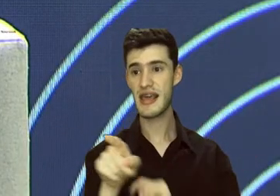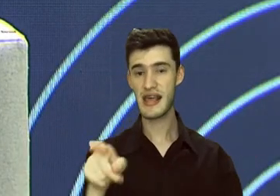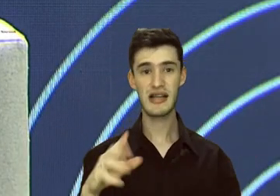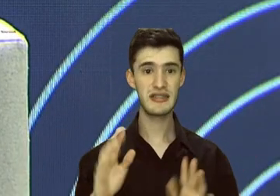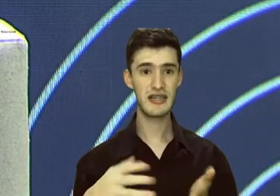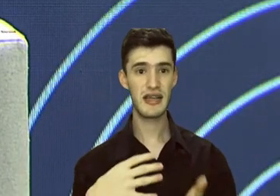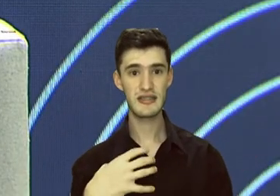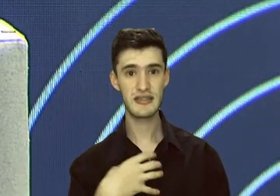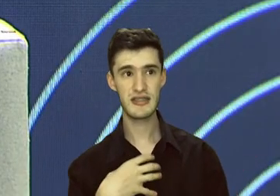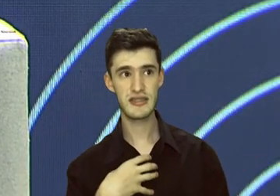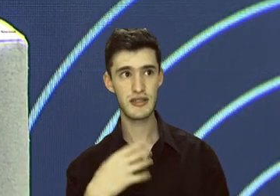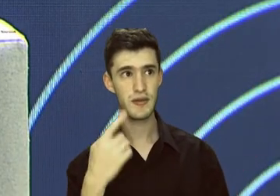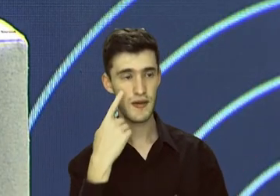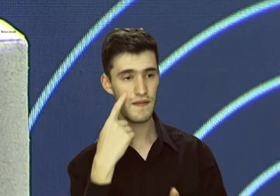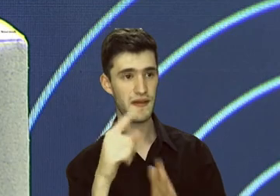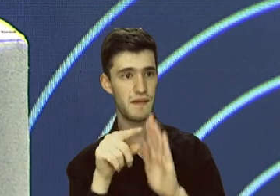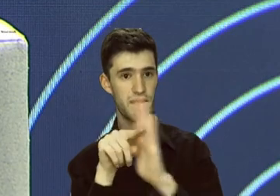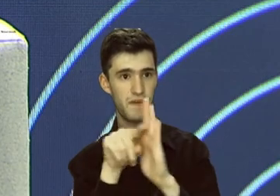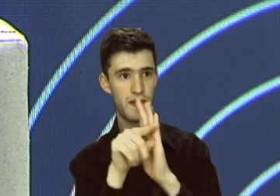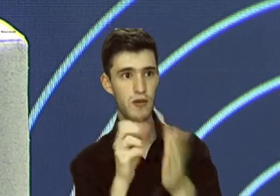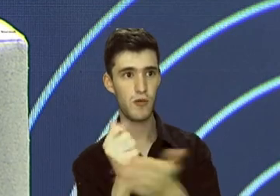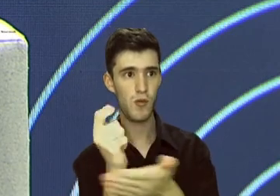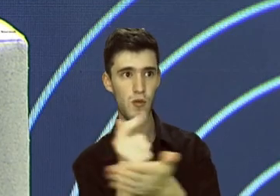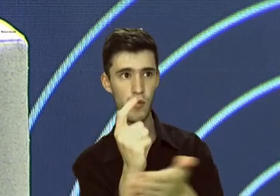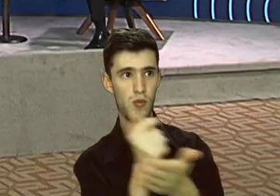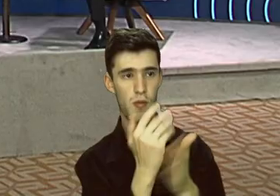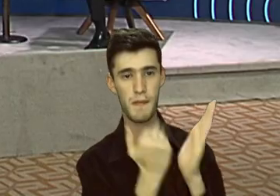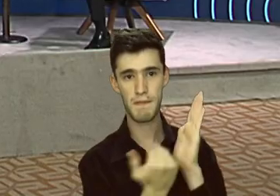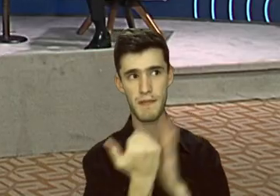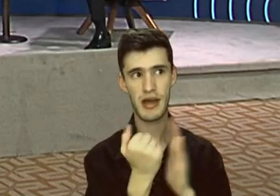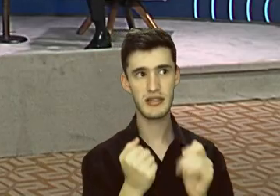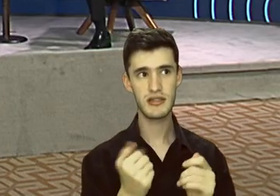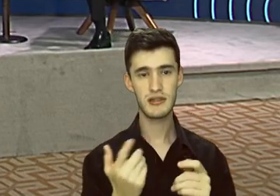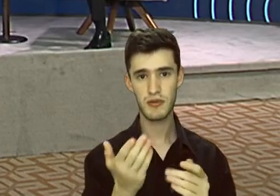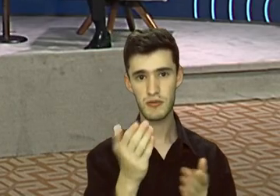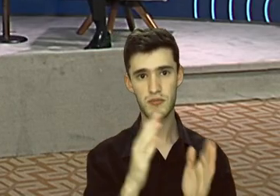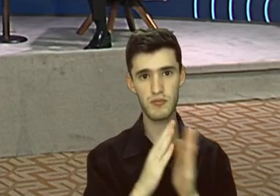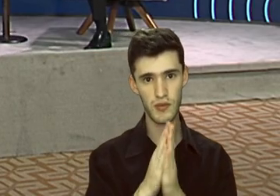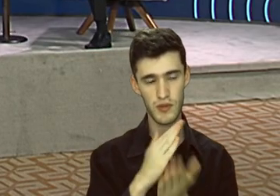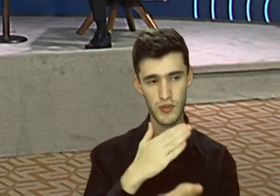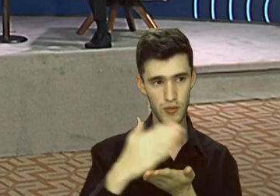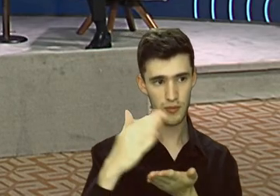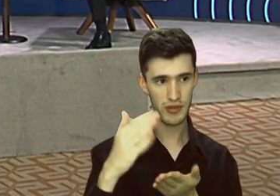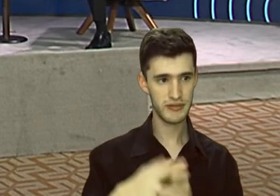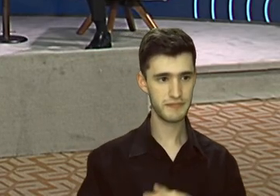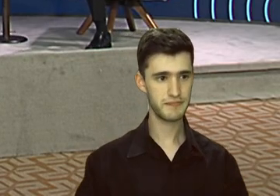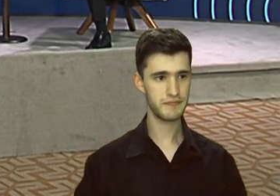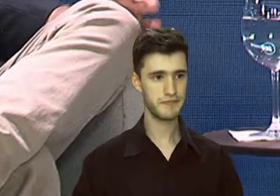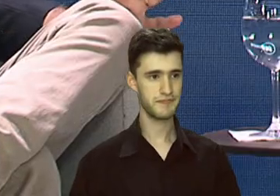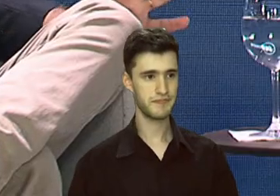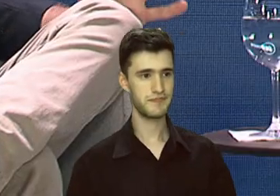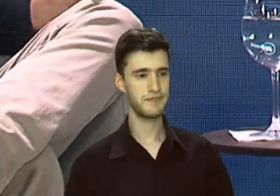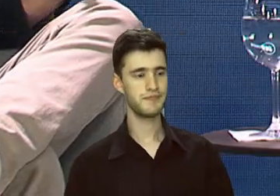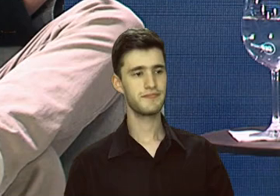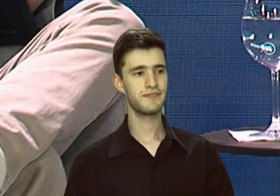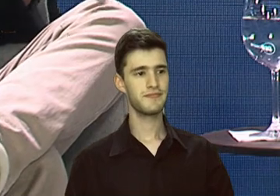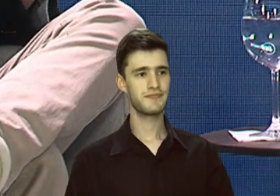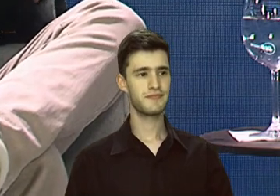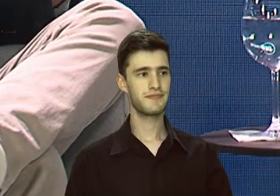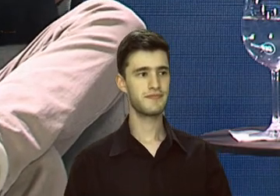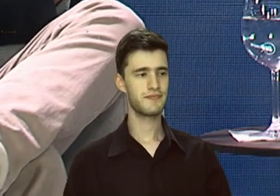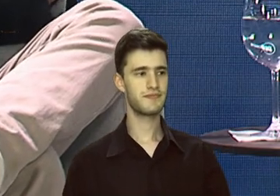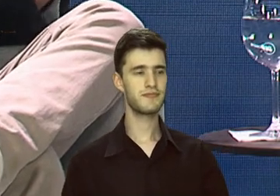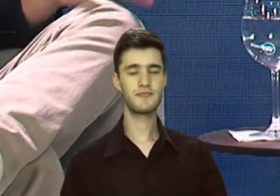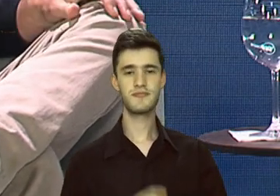E tá olhando para aquisições vocês puderem começar por favor Rodrigo boa vamos lá assim eu acho que um dos